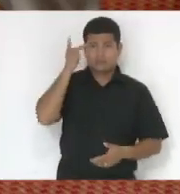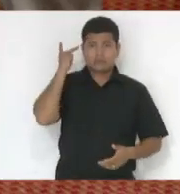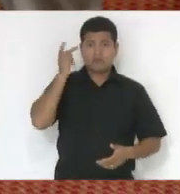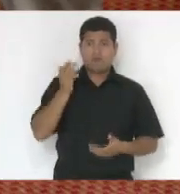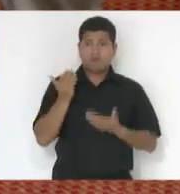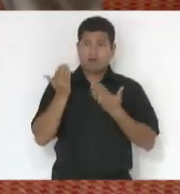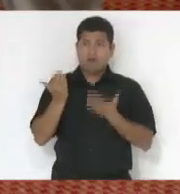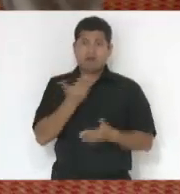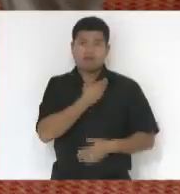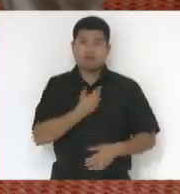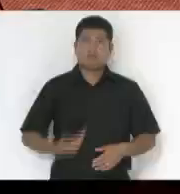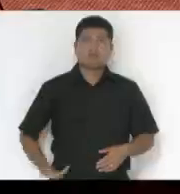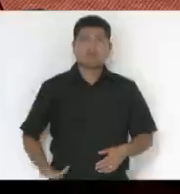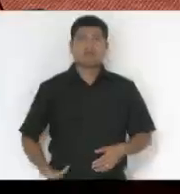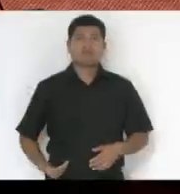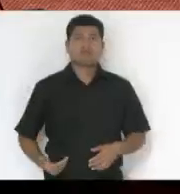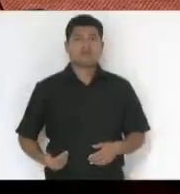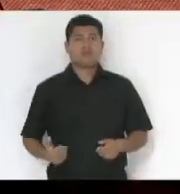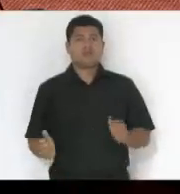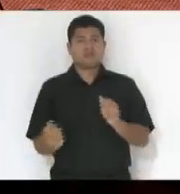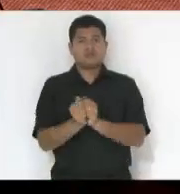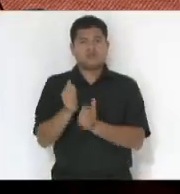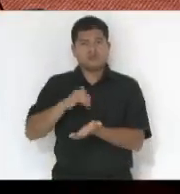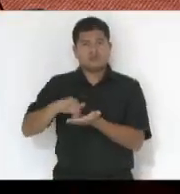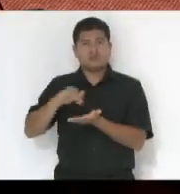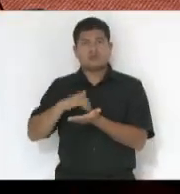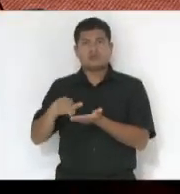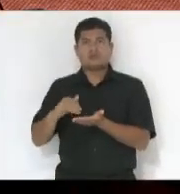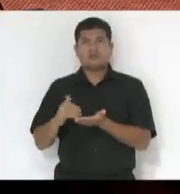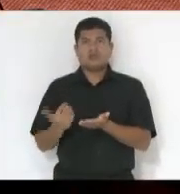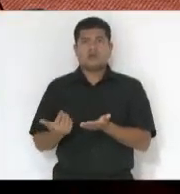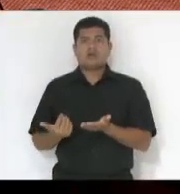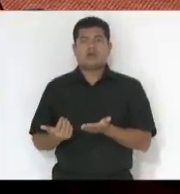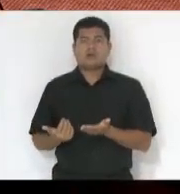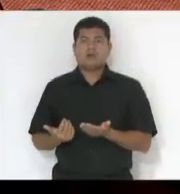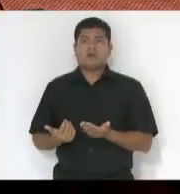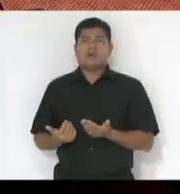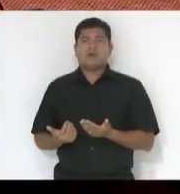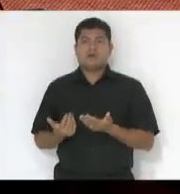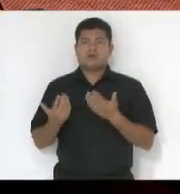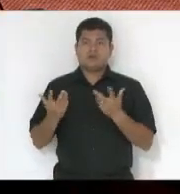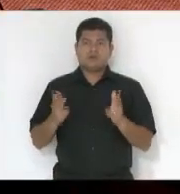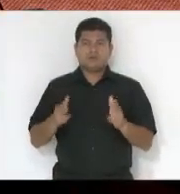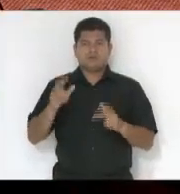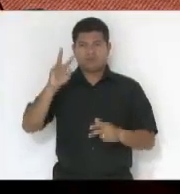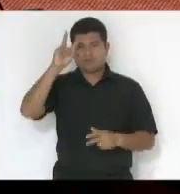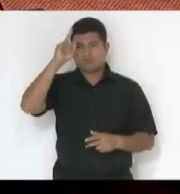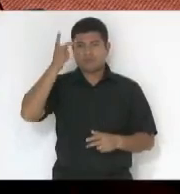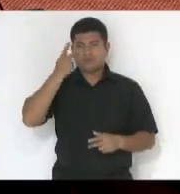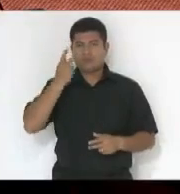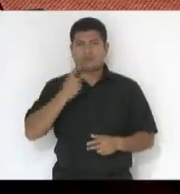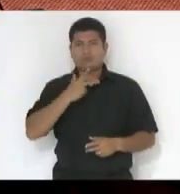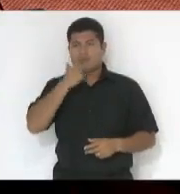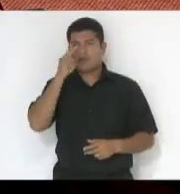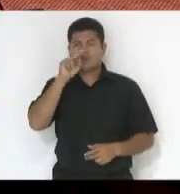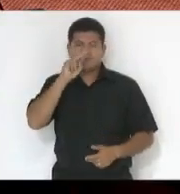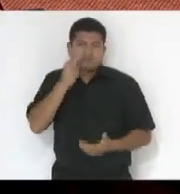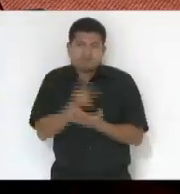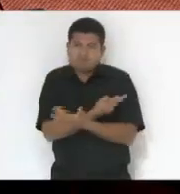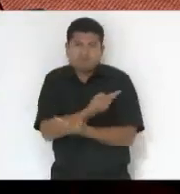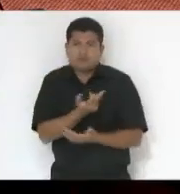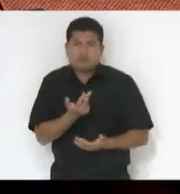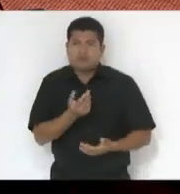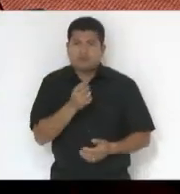governo, através do seu secretário, ele veio aqui, como falou Milton Obos, fez uma falácia, simplesmente